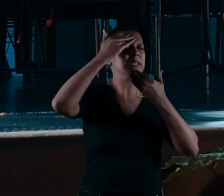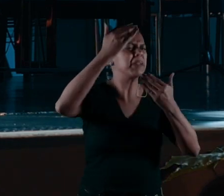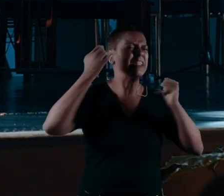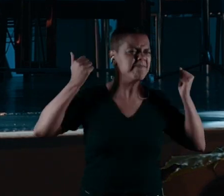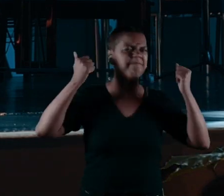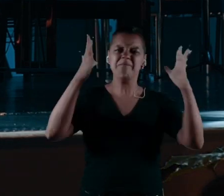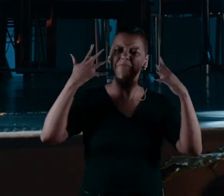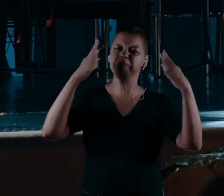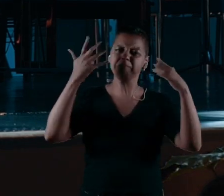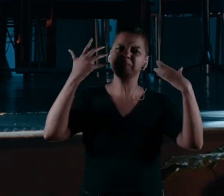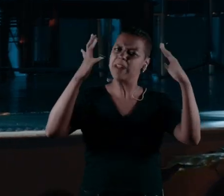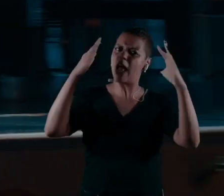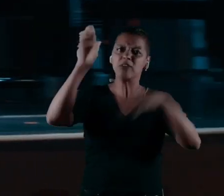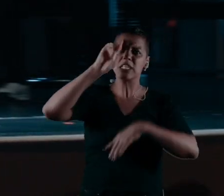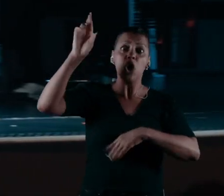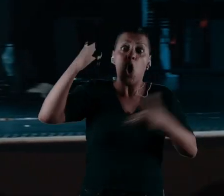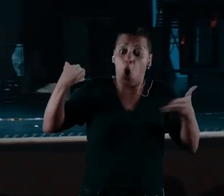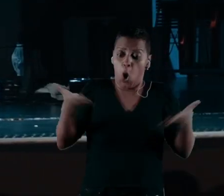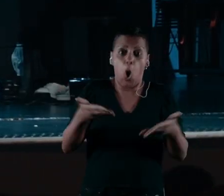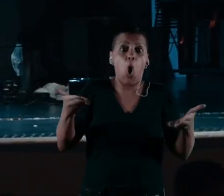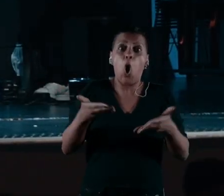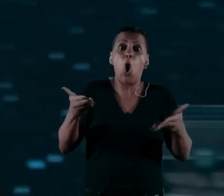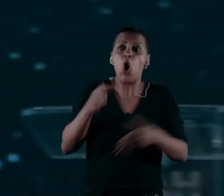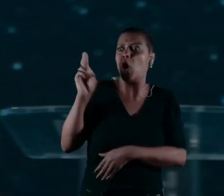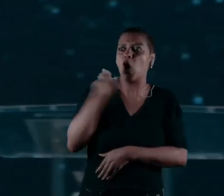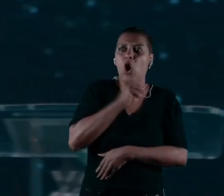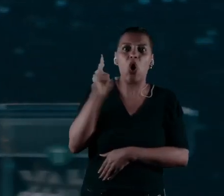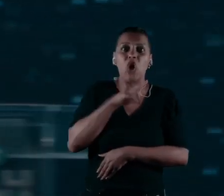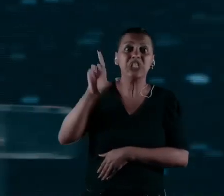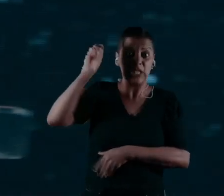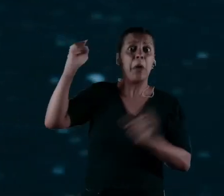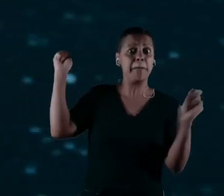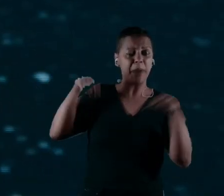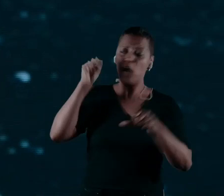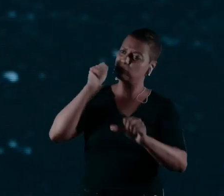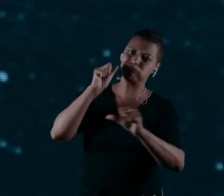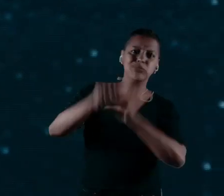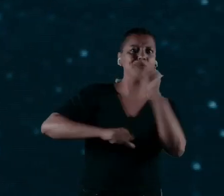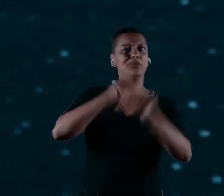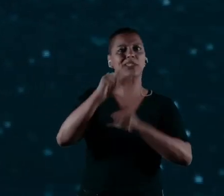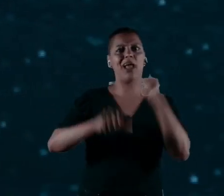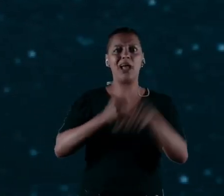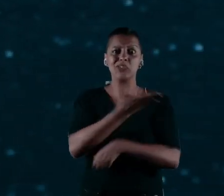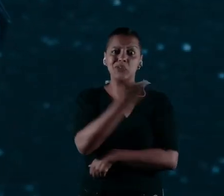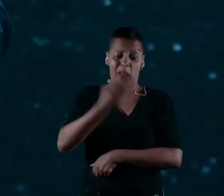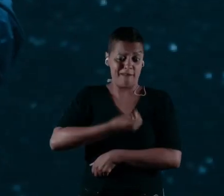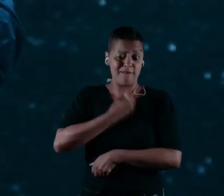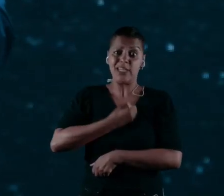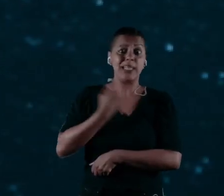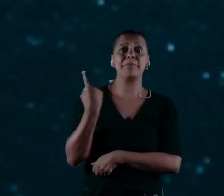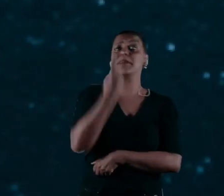Senhor, graças a Deus. Hoje é um dia de Deus transformar as vidas. É o primeiro passo.